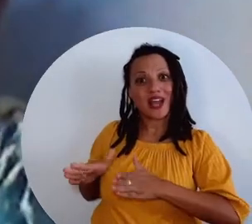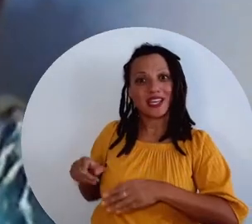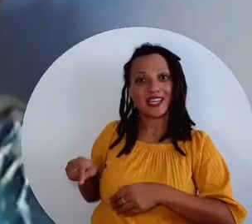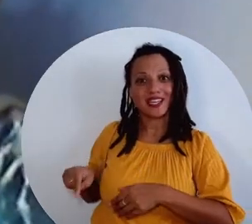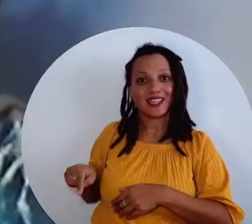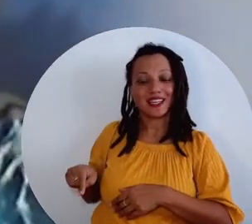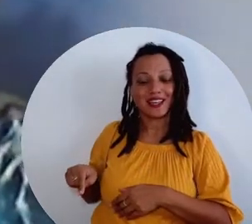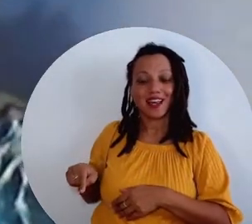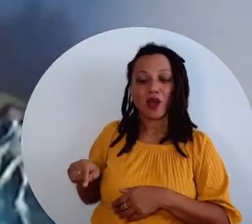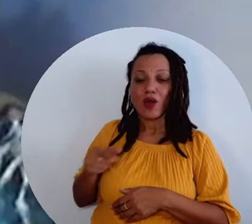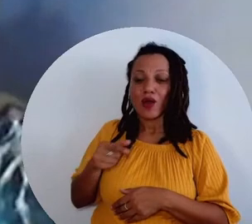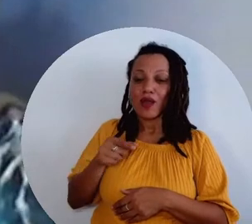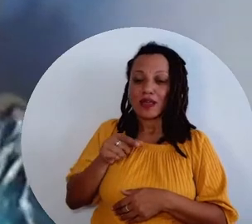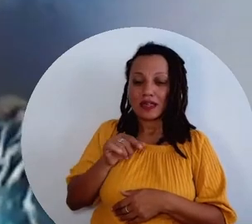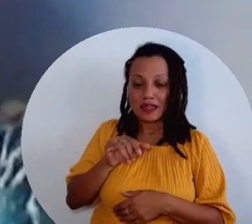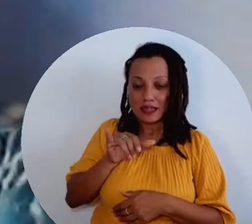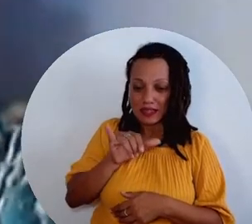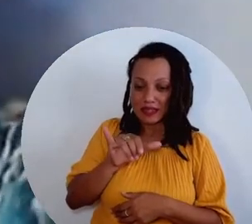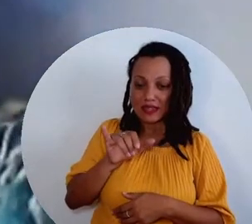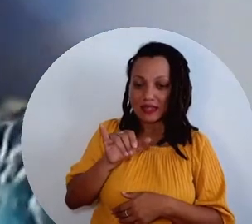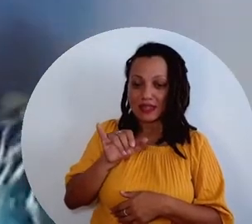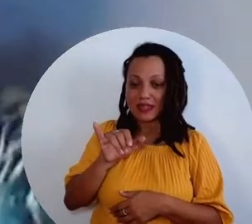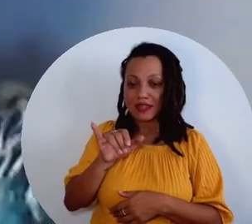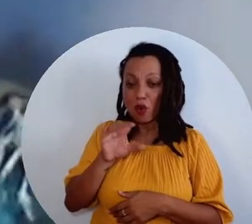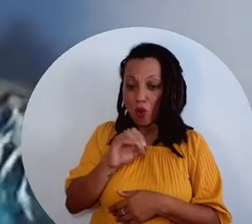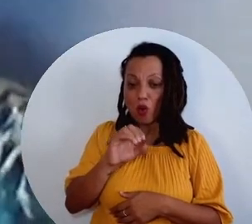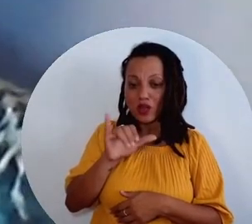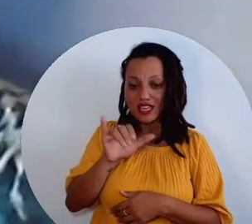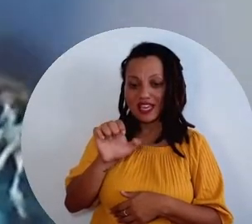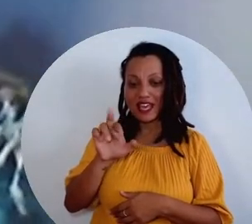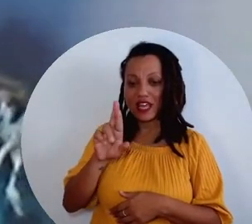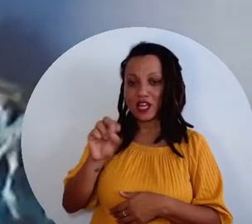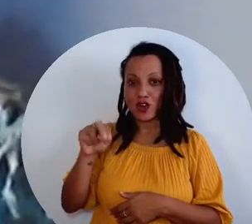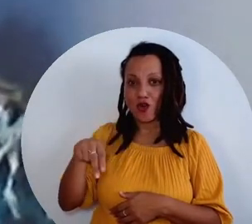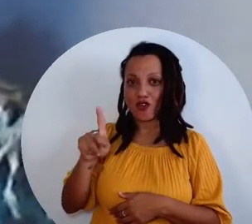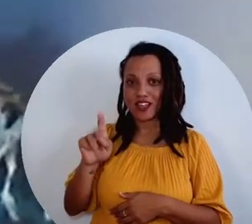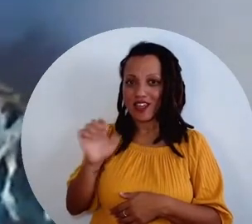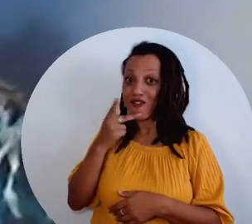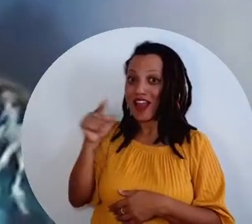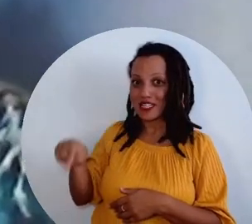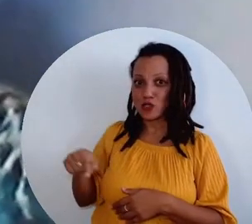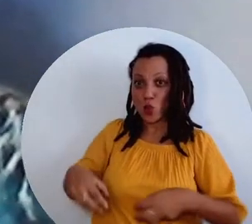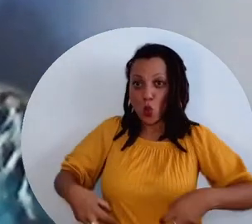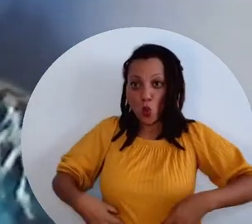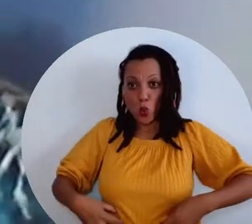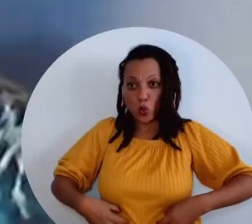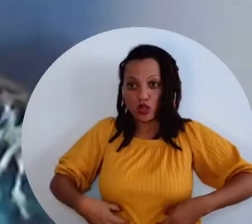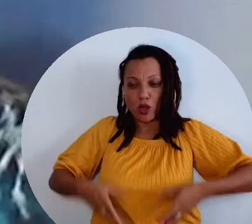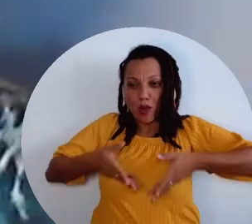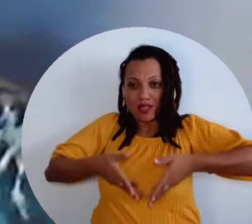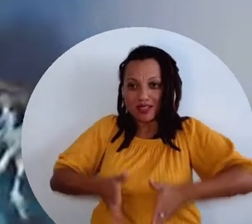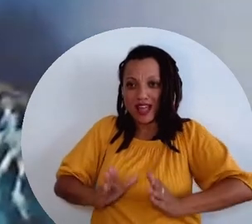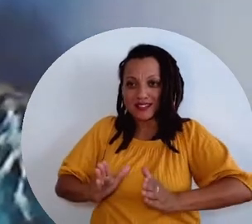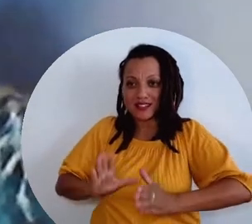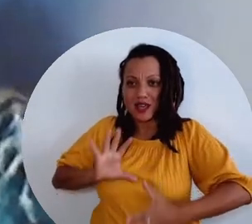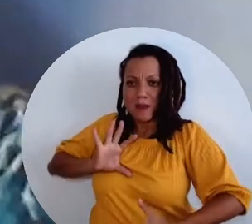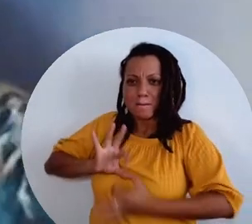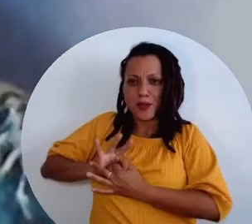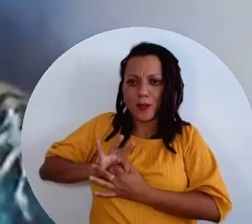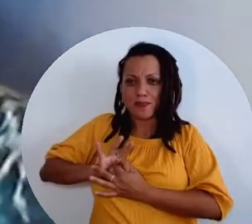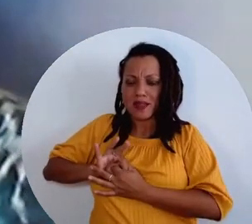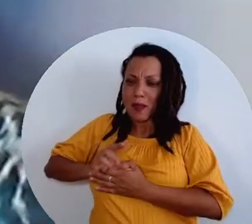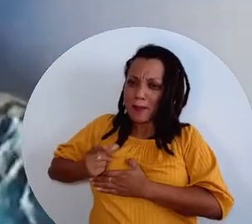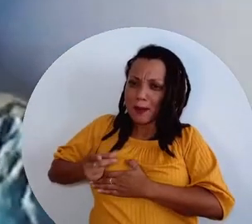parimento, né? O Yeronke vai falar muito disso, que o útero do qual você nasceu, esse vínculo, ele